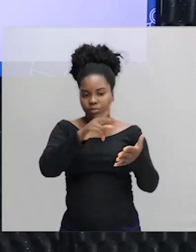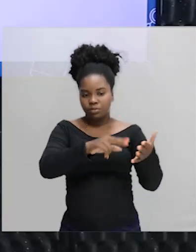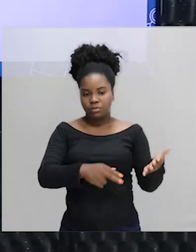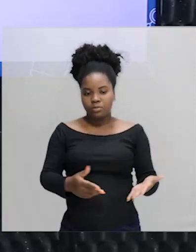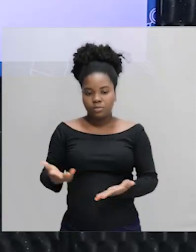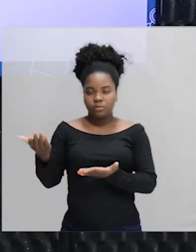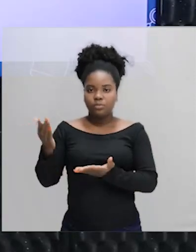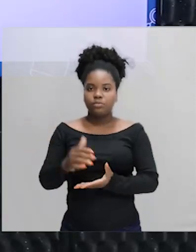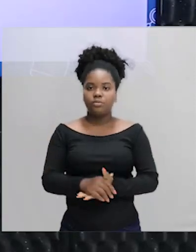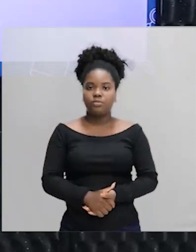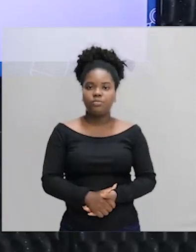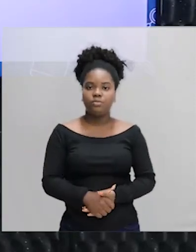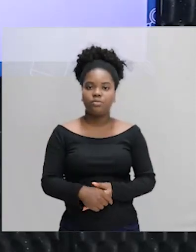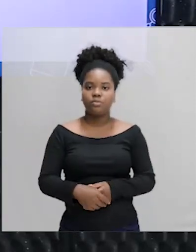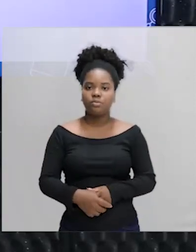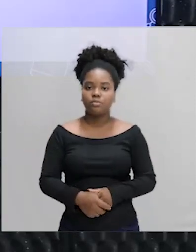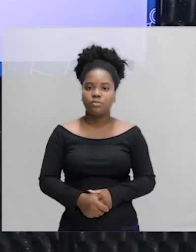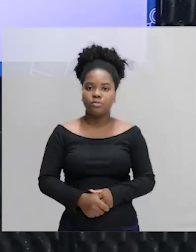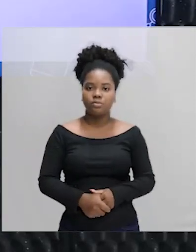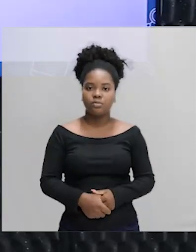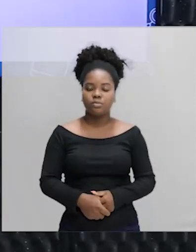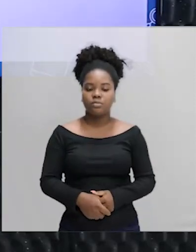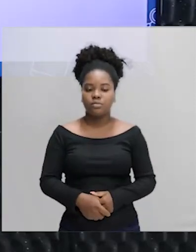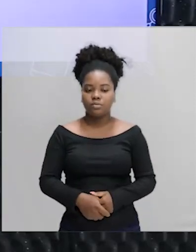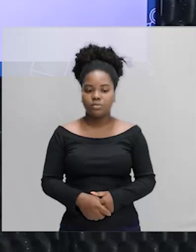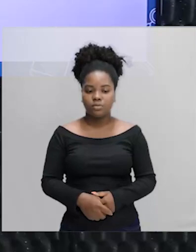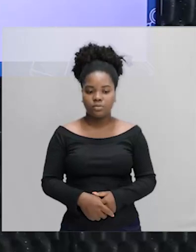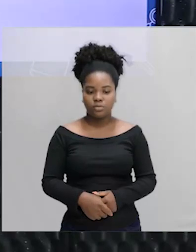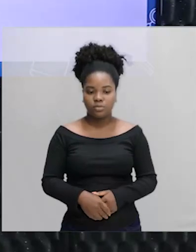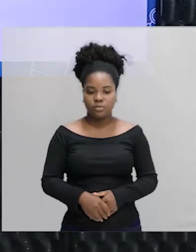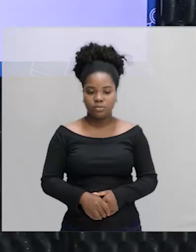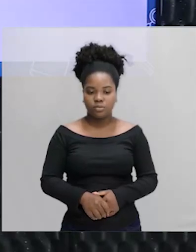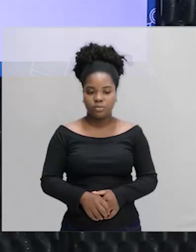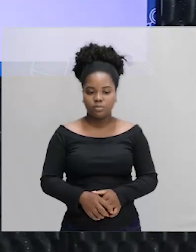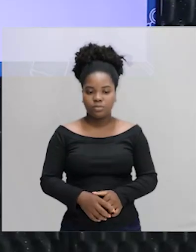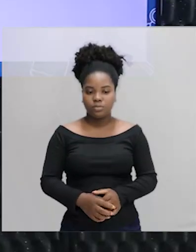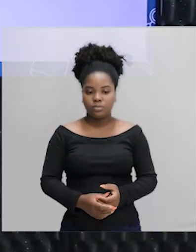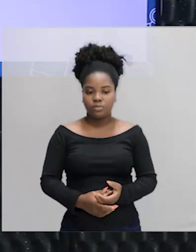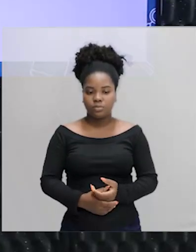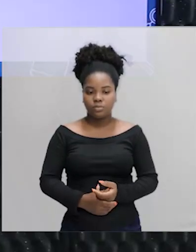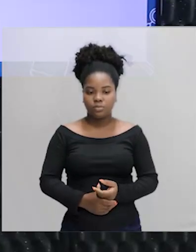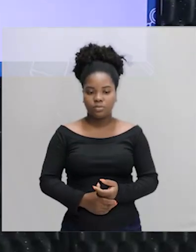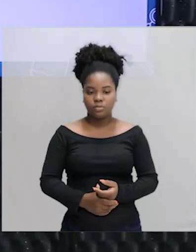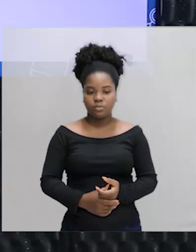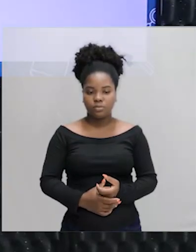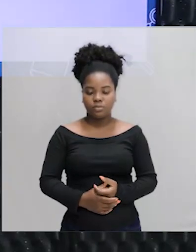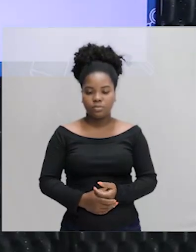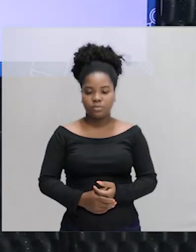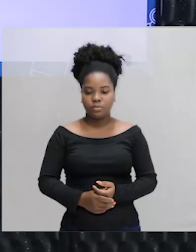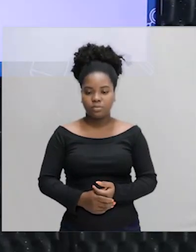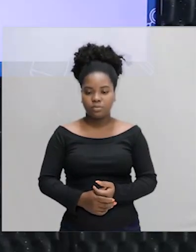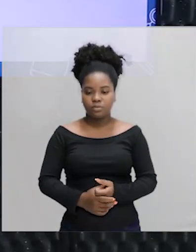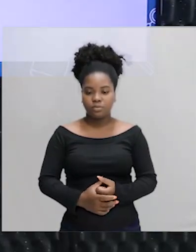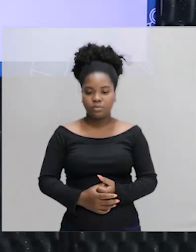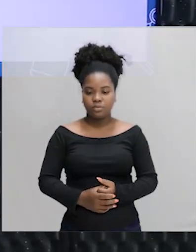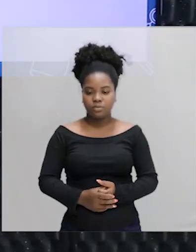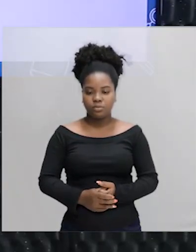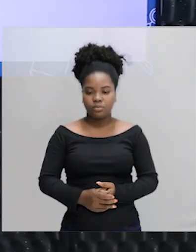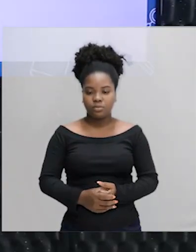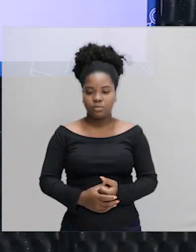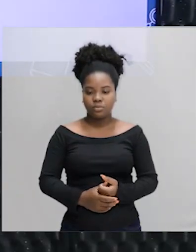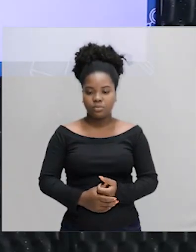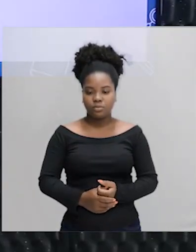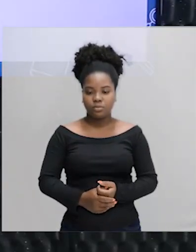As estrelas, elas nascem imersas a nuvens, né? Nascem imensas nuvens